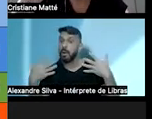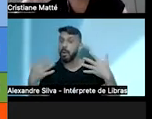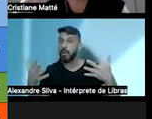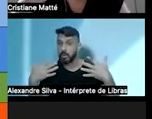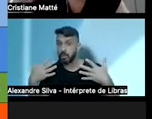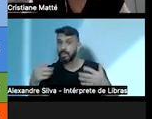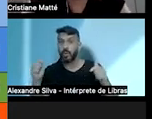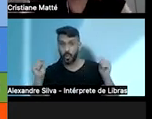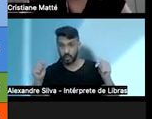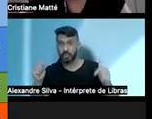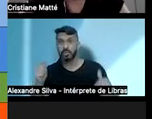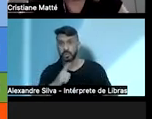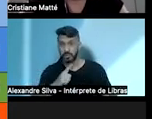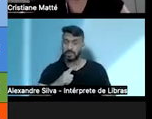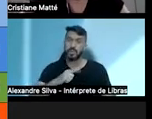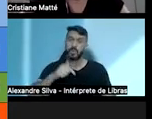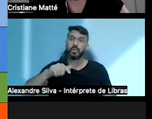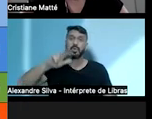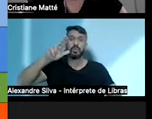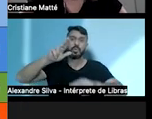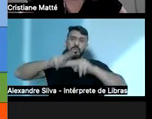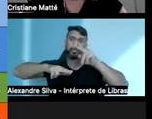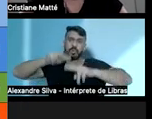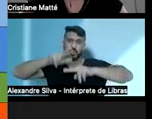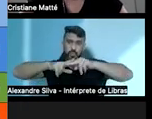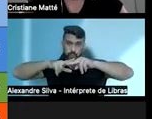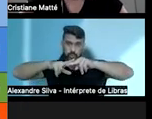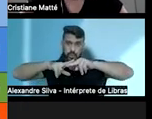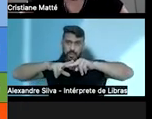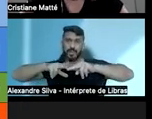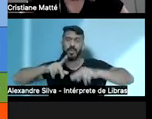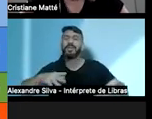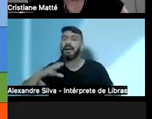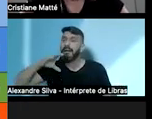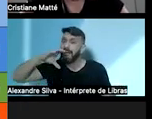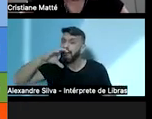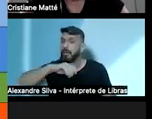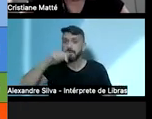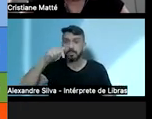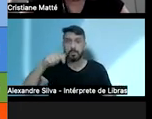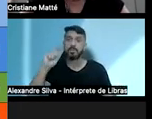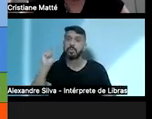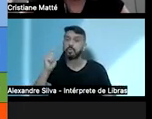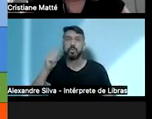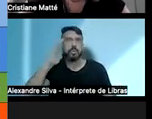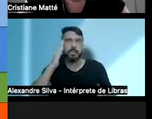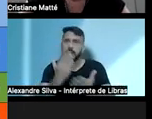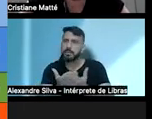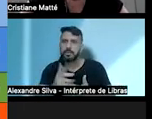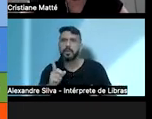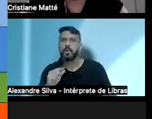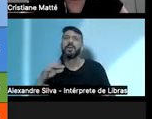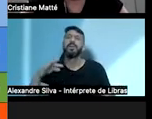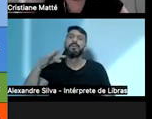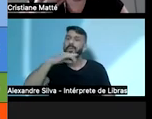Inclusive, hoje, a gente está em junho, gente, metade de junho, e tá um calorão aqui inacreditável, mais uma evidência